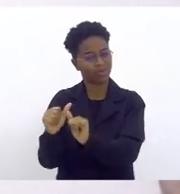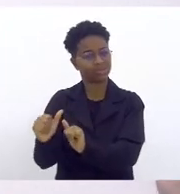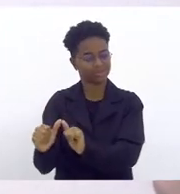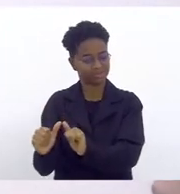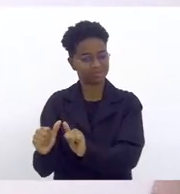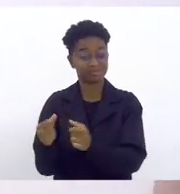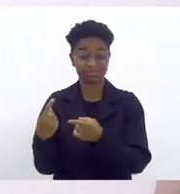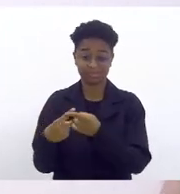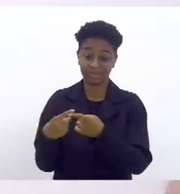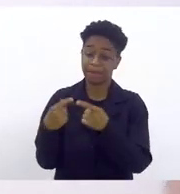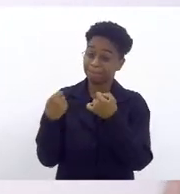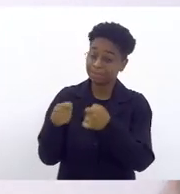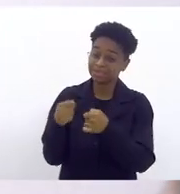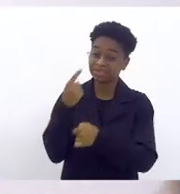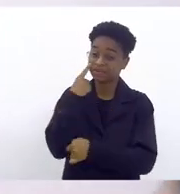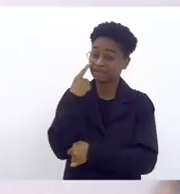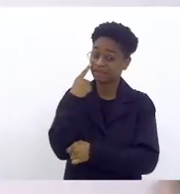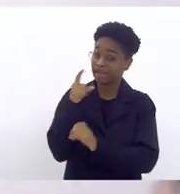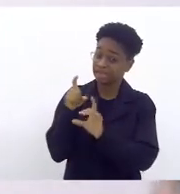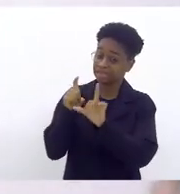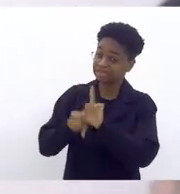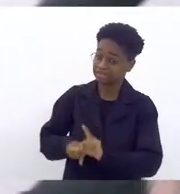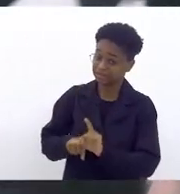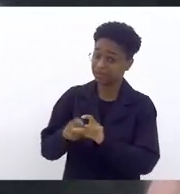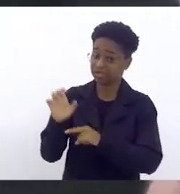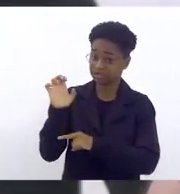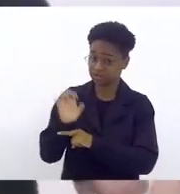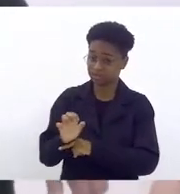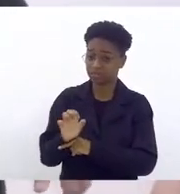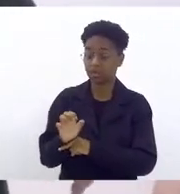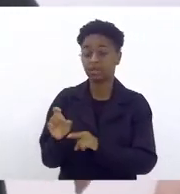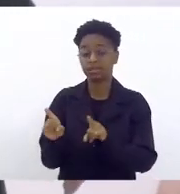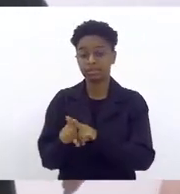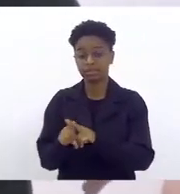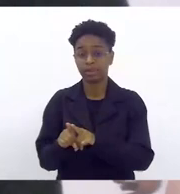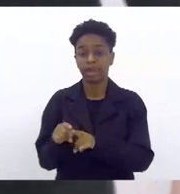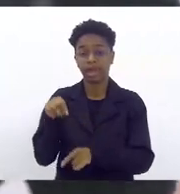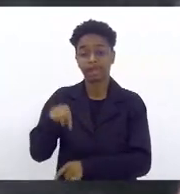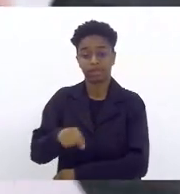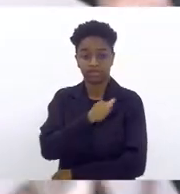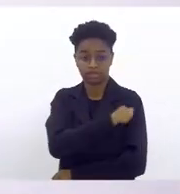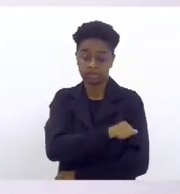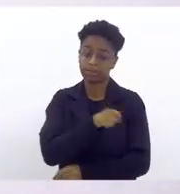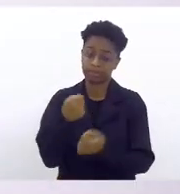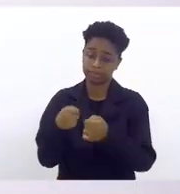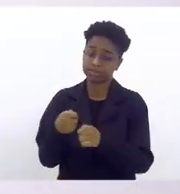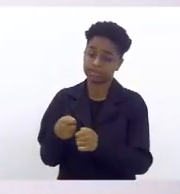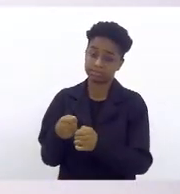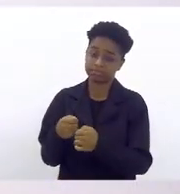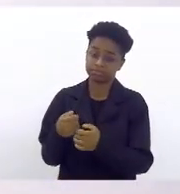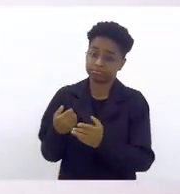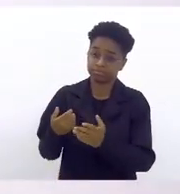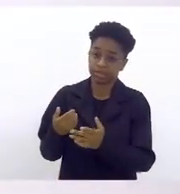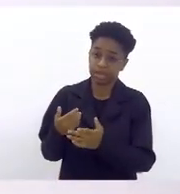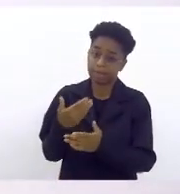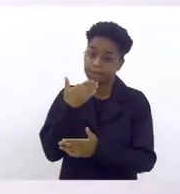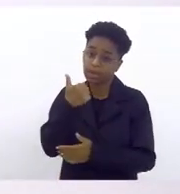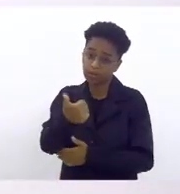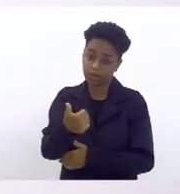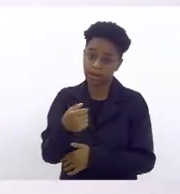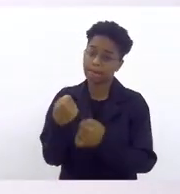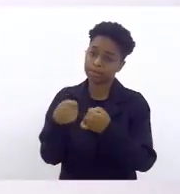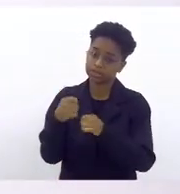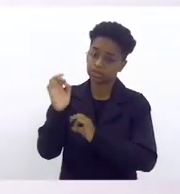vamos ter que rever essa dívida estadual e o estado de janeiro também fazer o cdver de casa nós temos